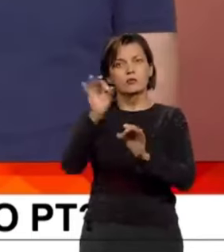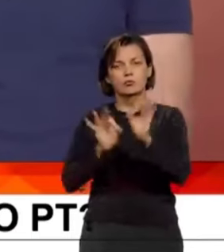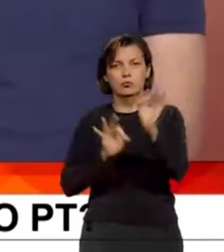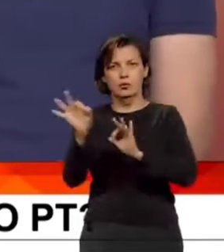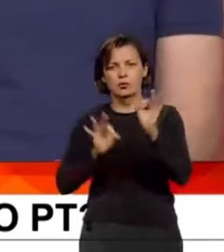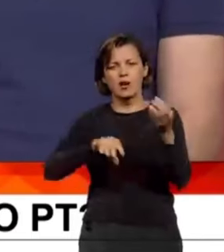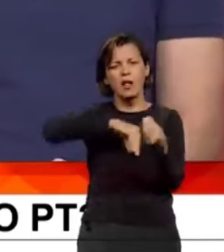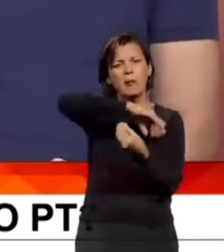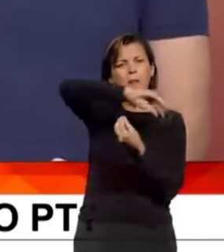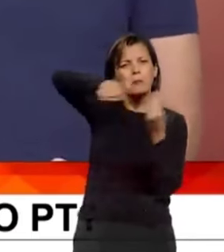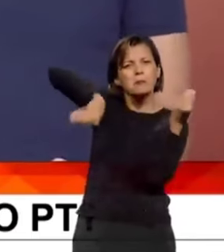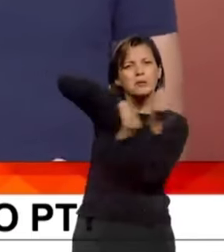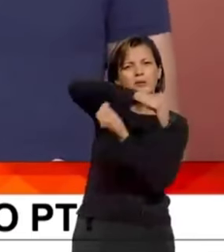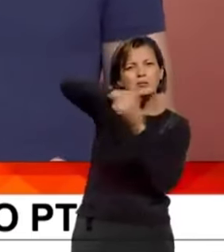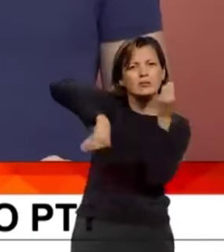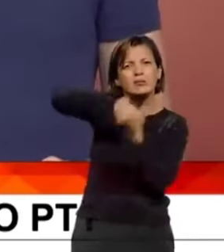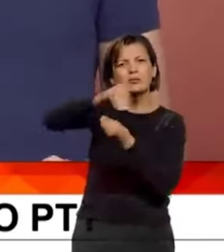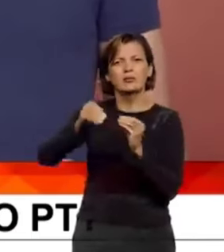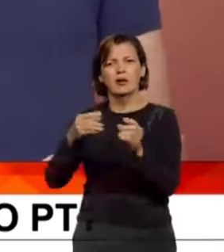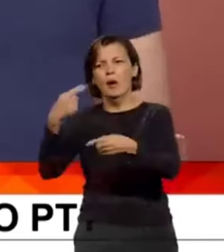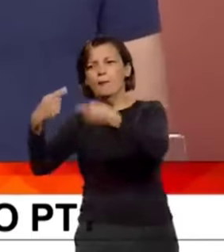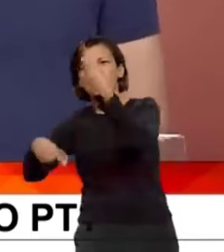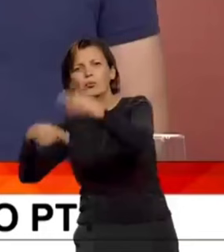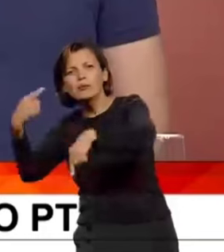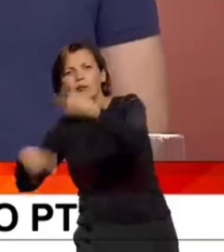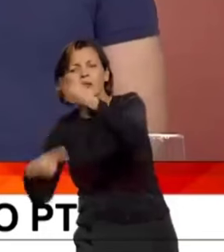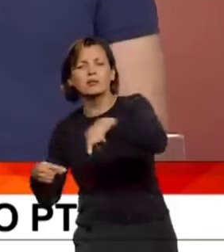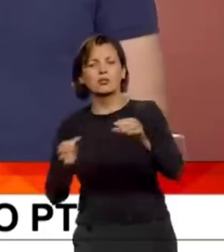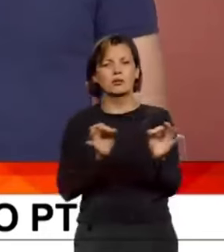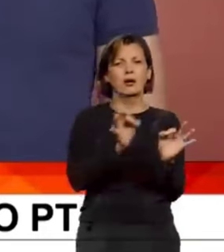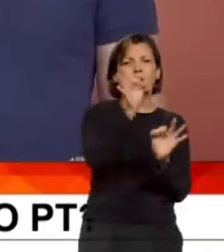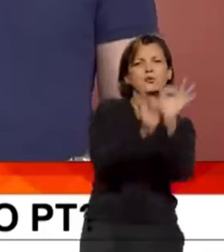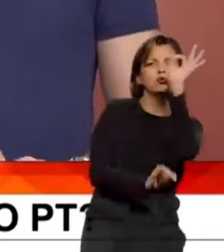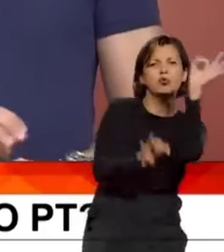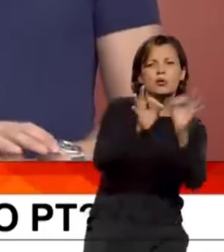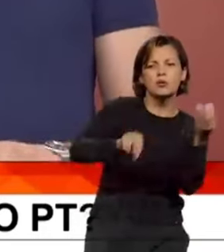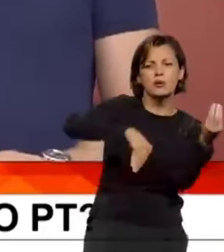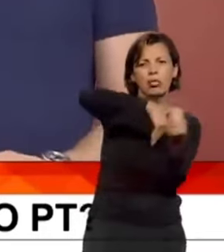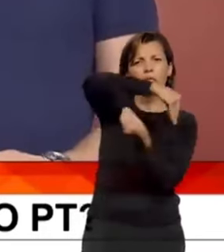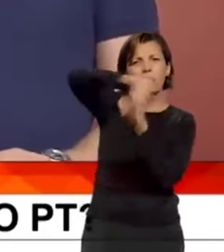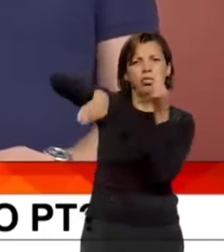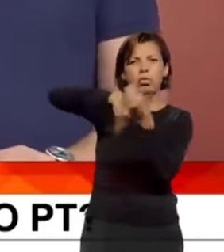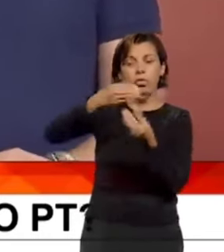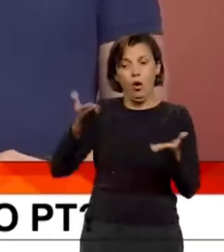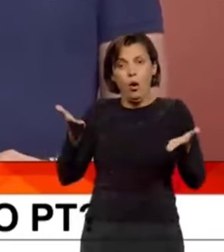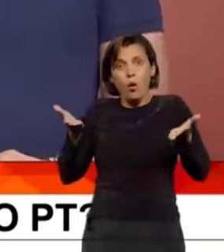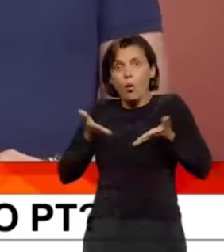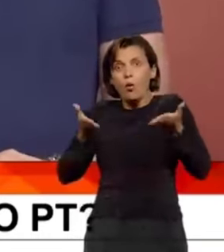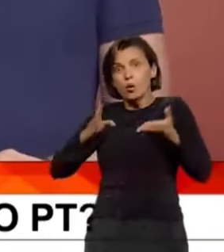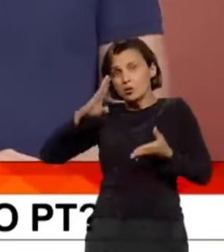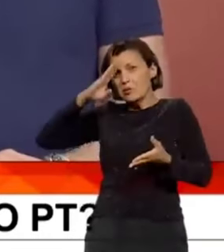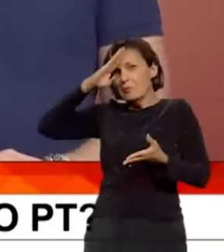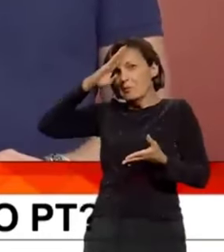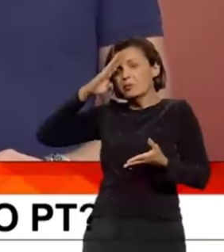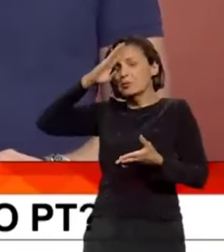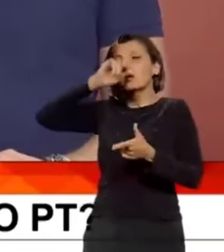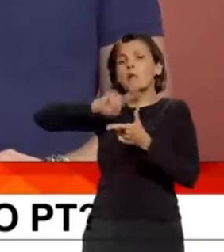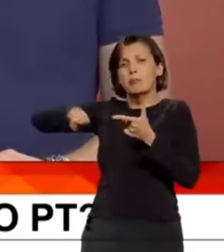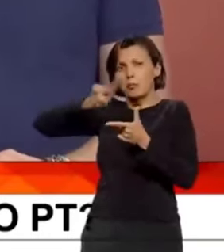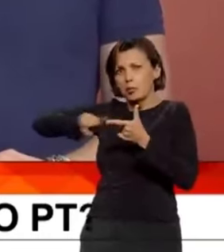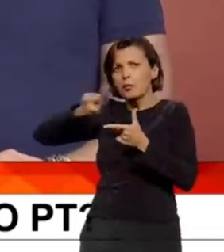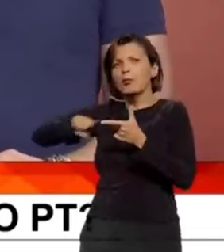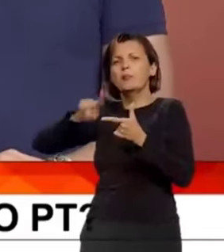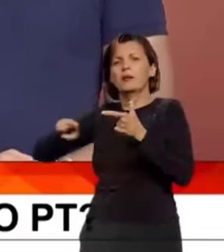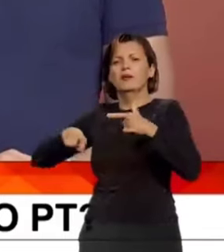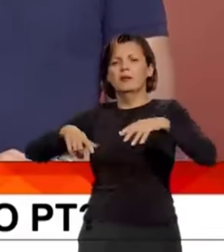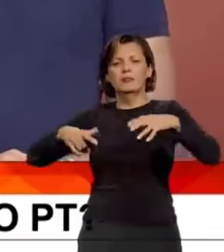dentro do Judiciário aí nesse momento estamos falando de crise política estão falando de crise política hoje é porque o bolsonaro